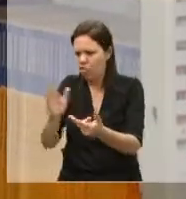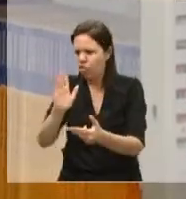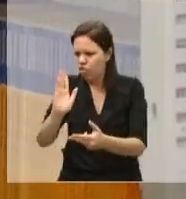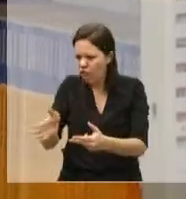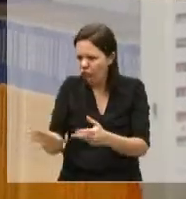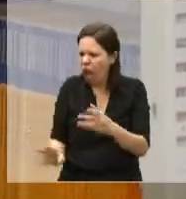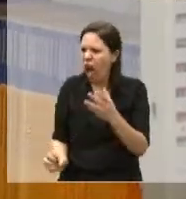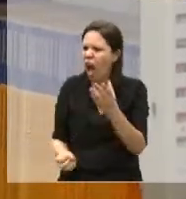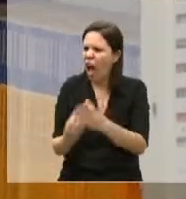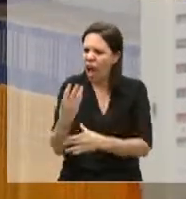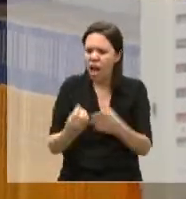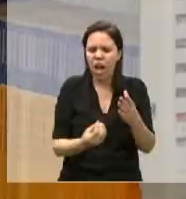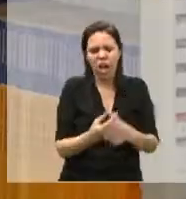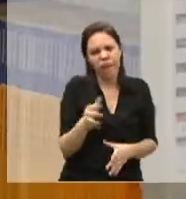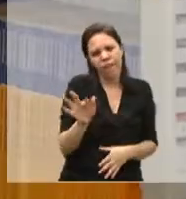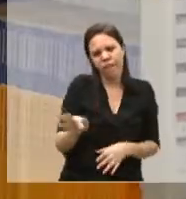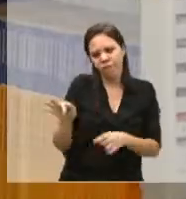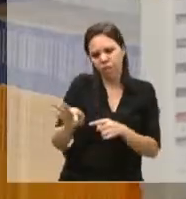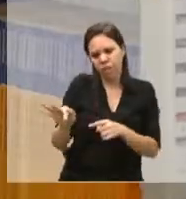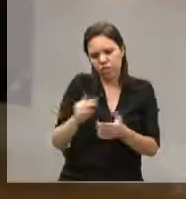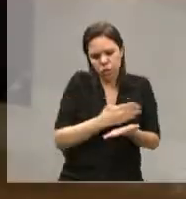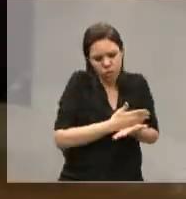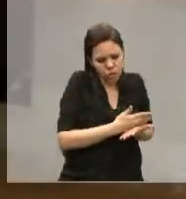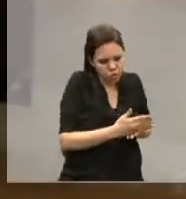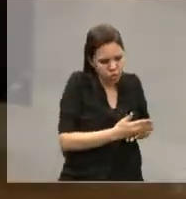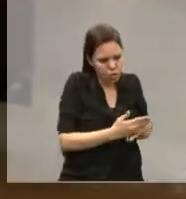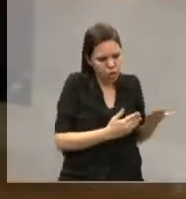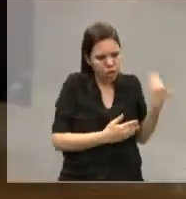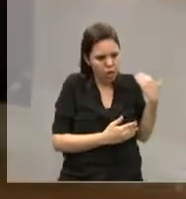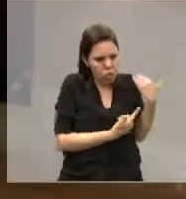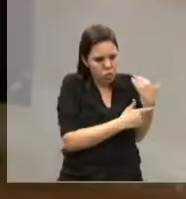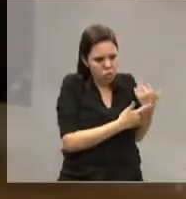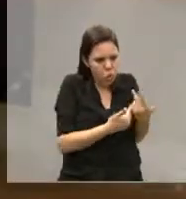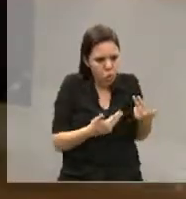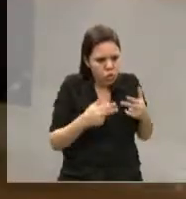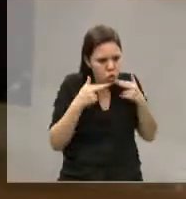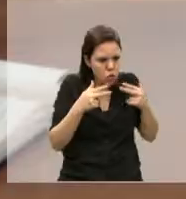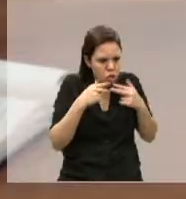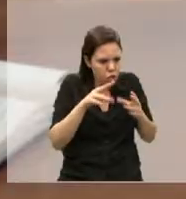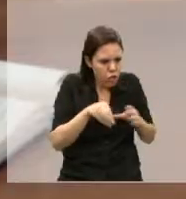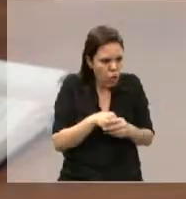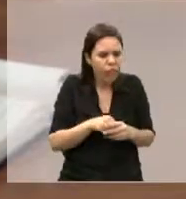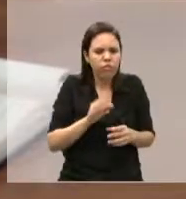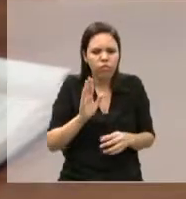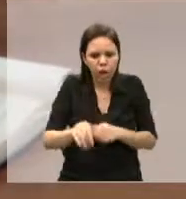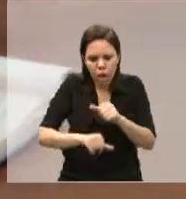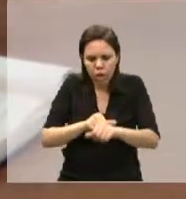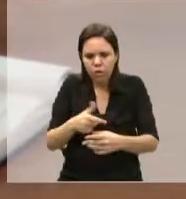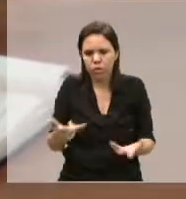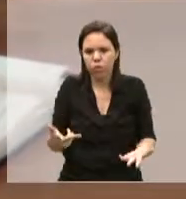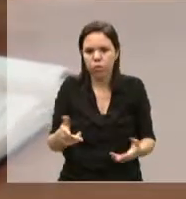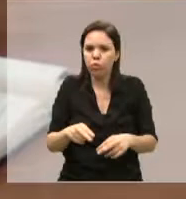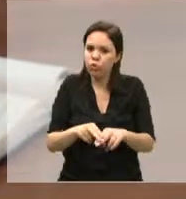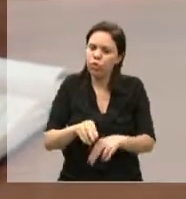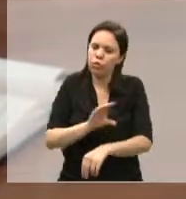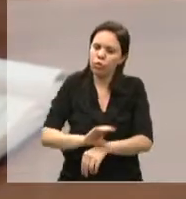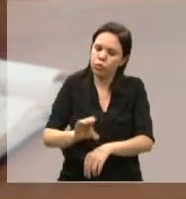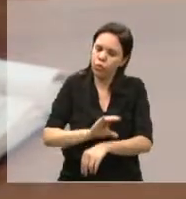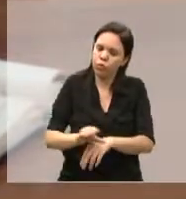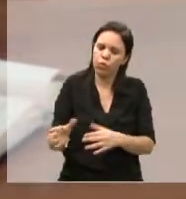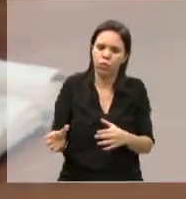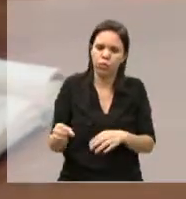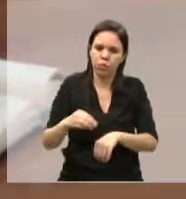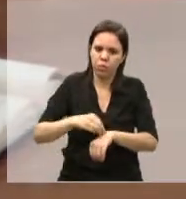acontecendo que a universidade, quando você começou, não existia. Já mudou. Já mudou. Então, Por isso que os cursos de especialização, os cursos